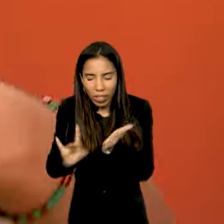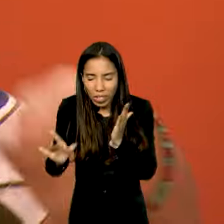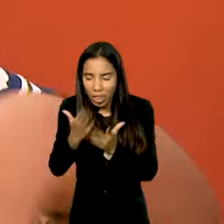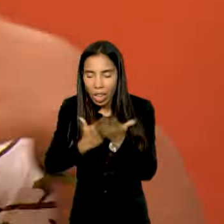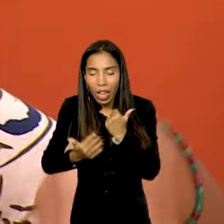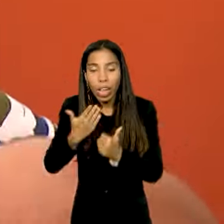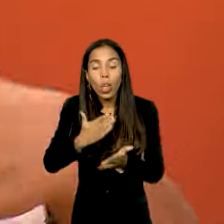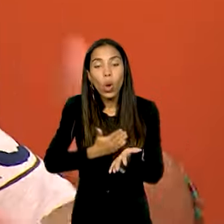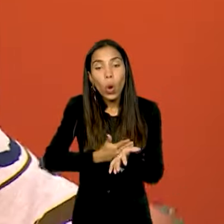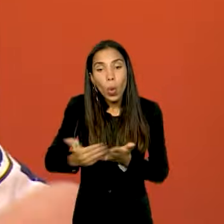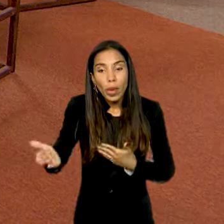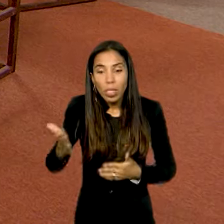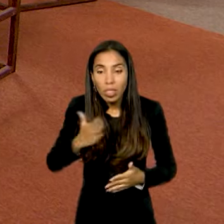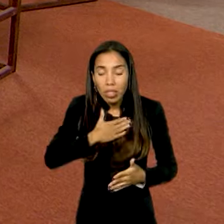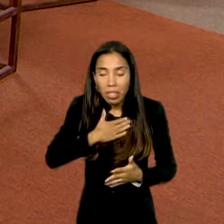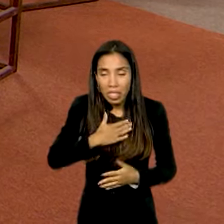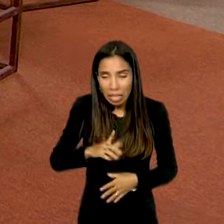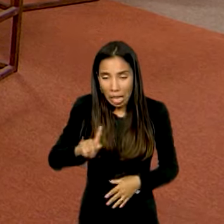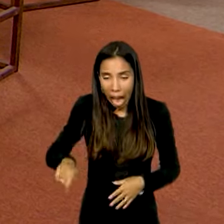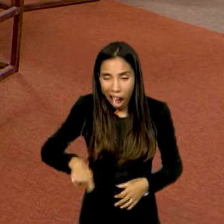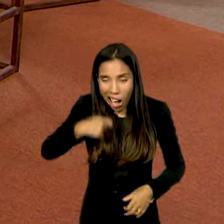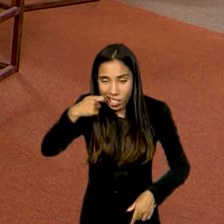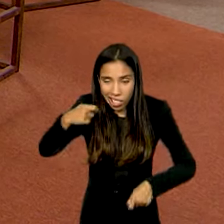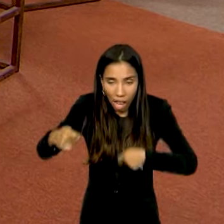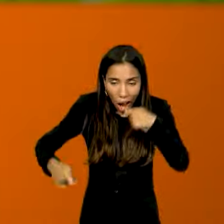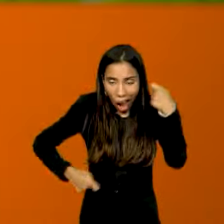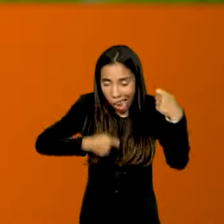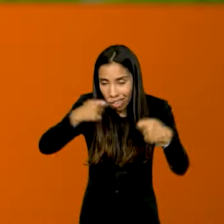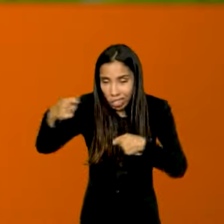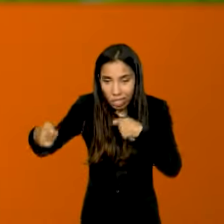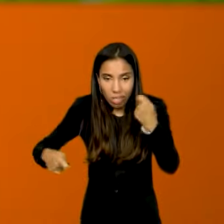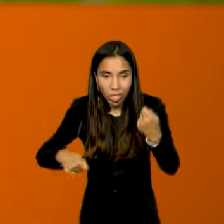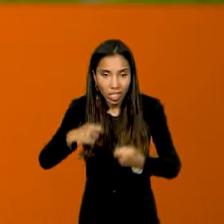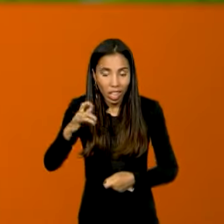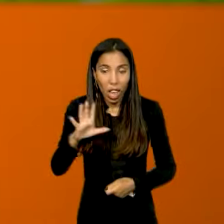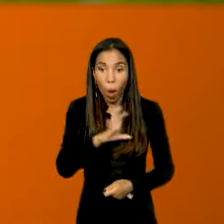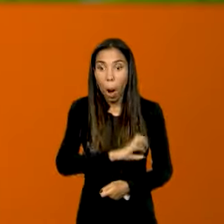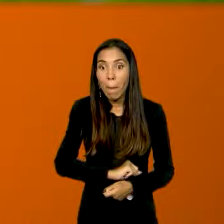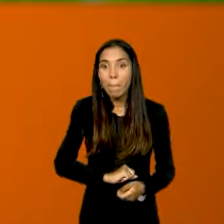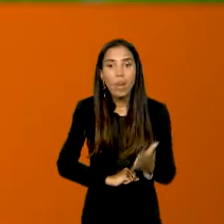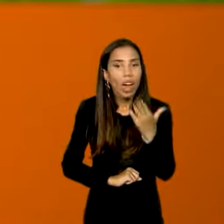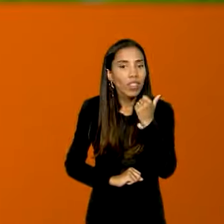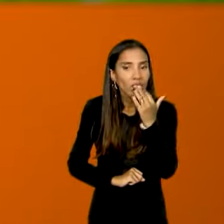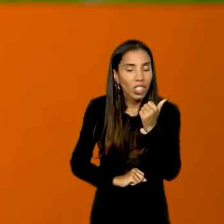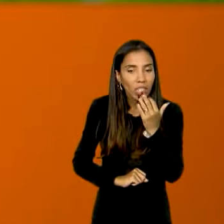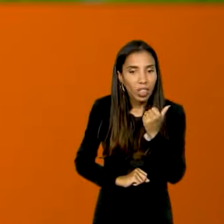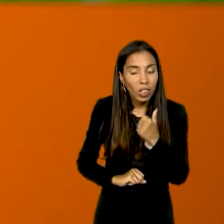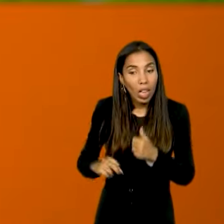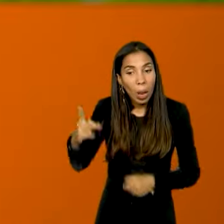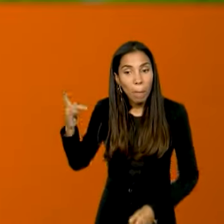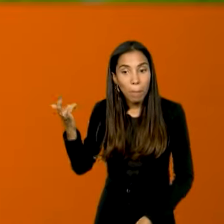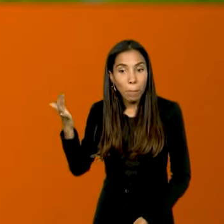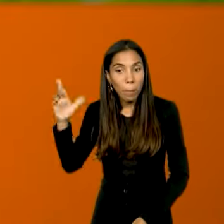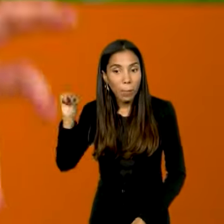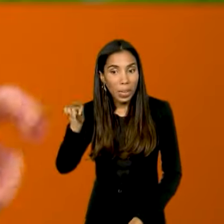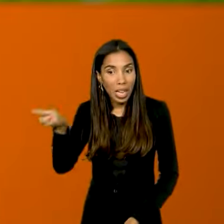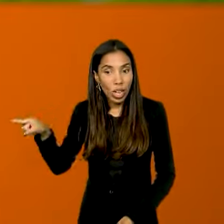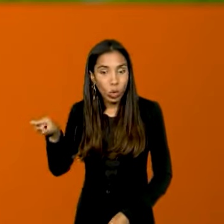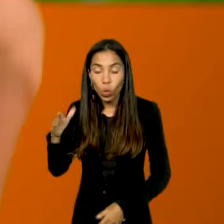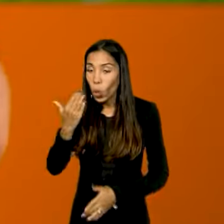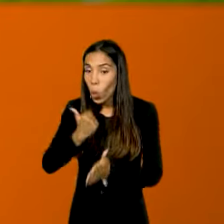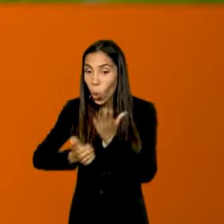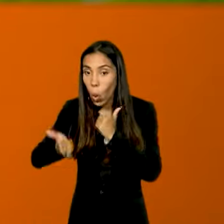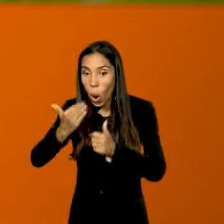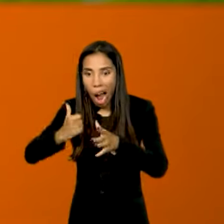gostar. Brócolis. Muita cena comendo. Muita. Não, e assim, eu amava comer. E o personagem do Pedro é que era o comilão,